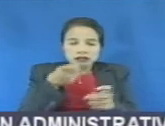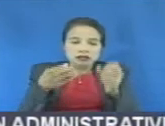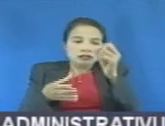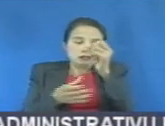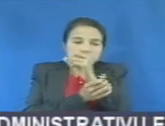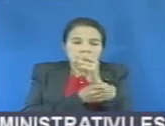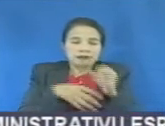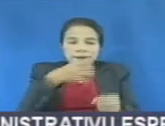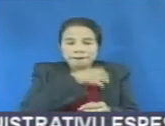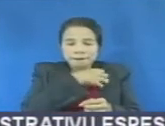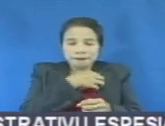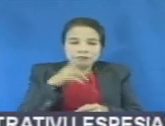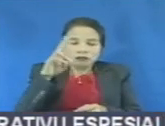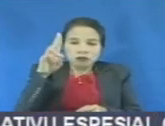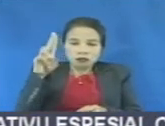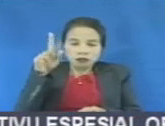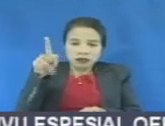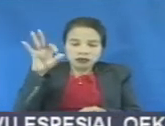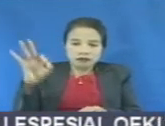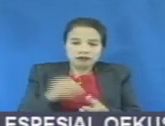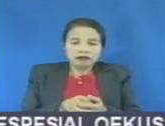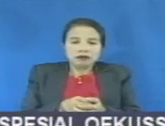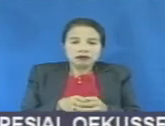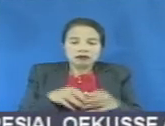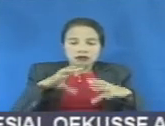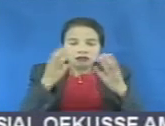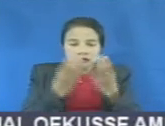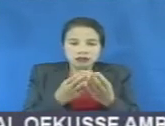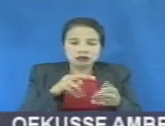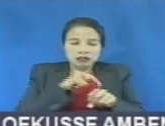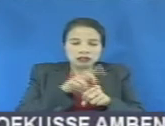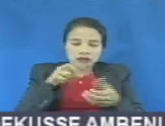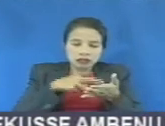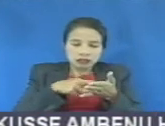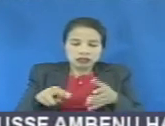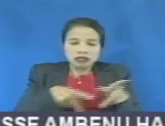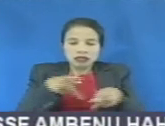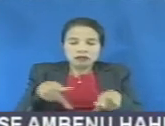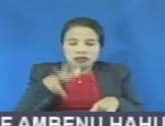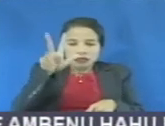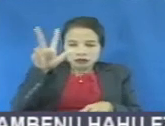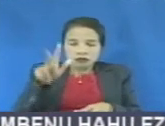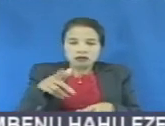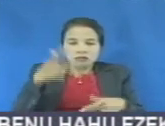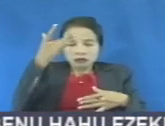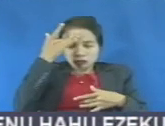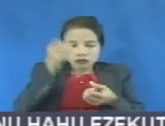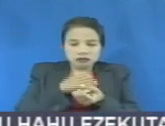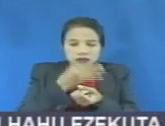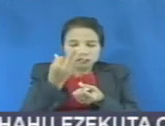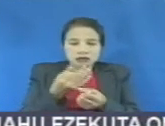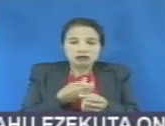Fronteira. Comissão Nacional Resista Tan, cidadão Timoruang na Entolo, nebema confirmado positivo,